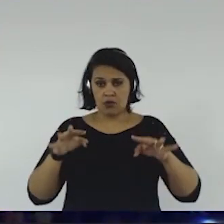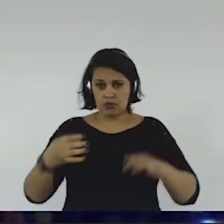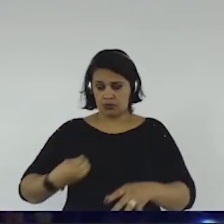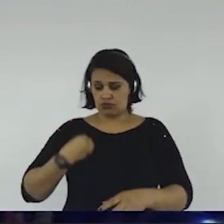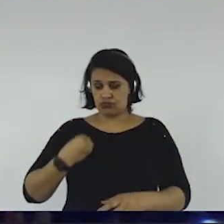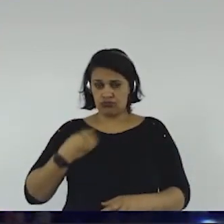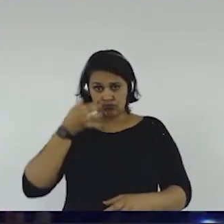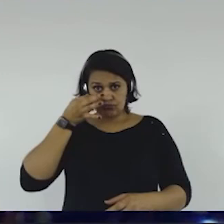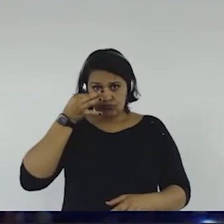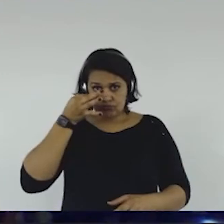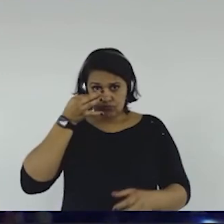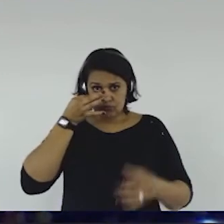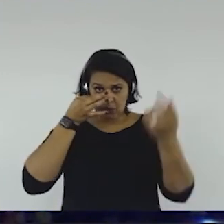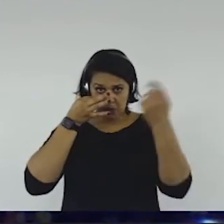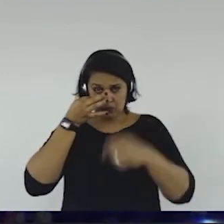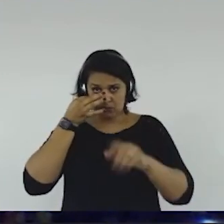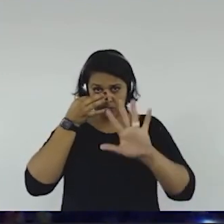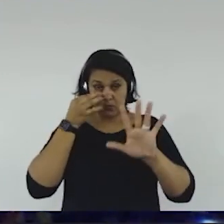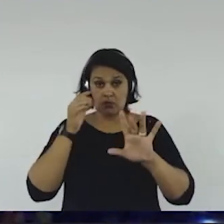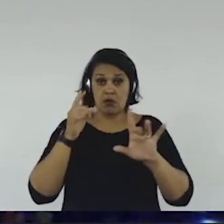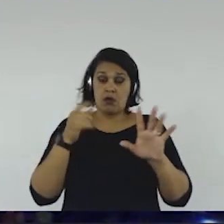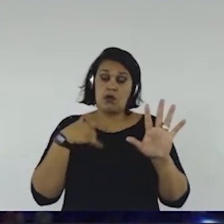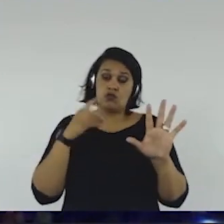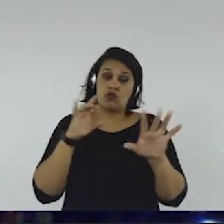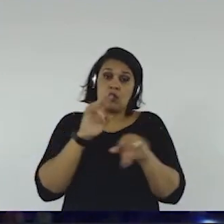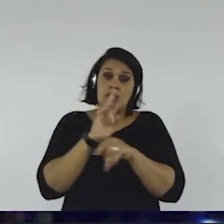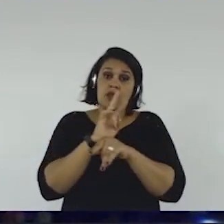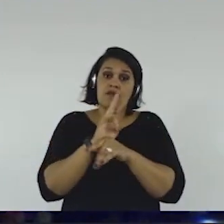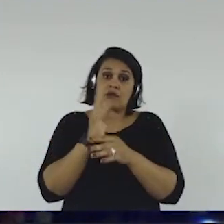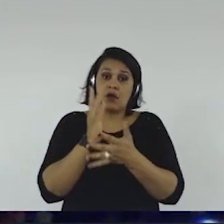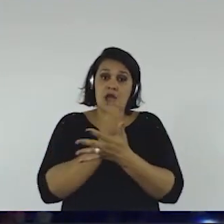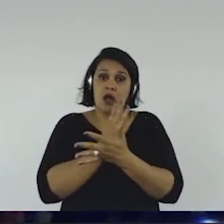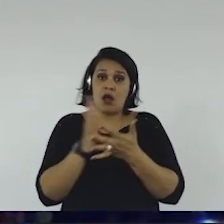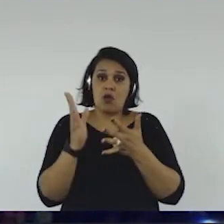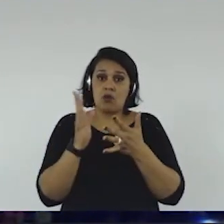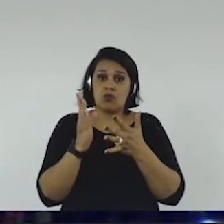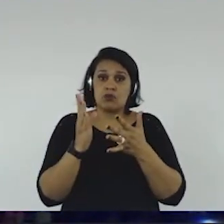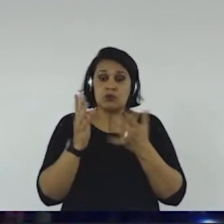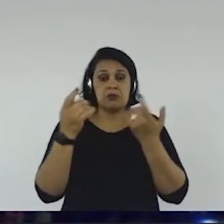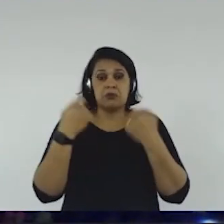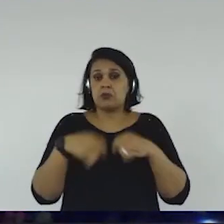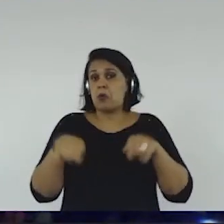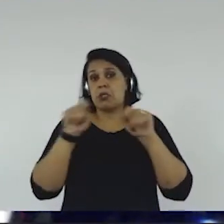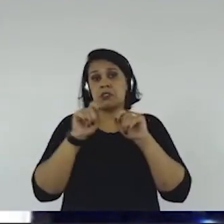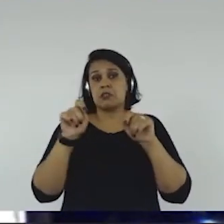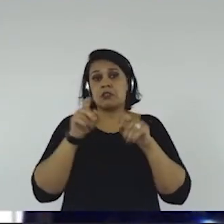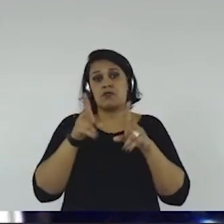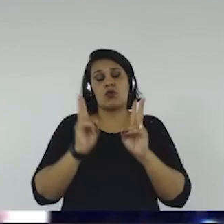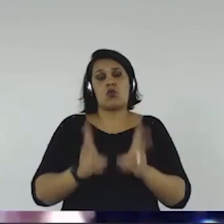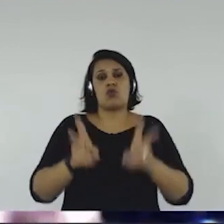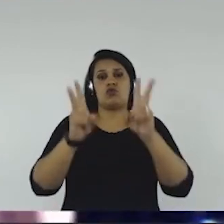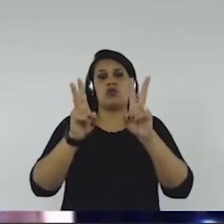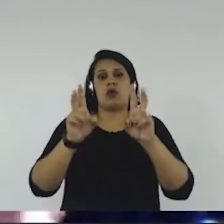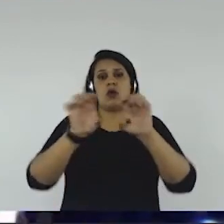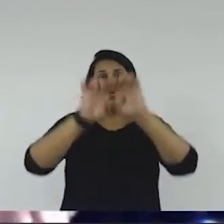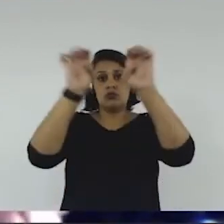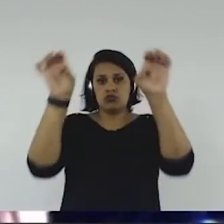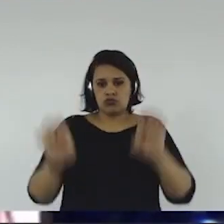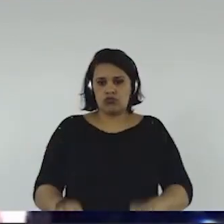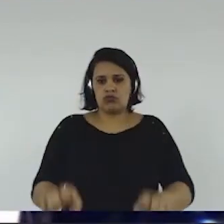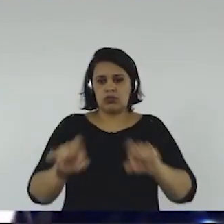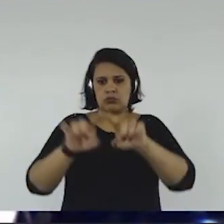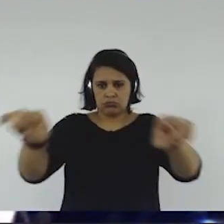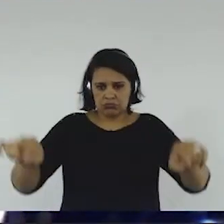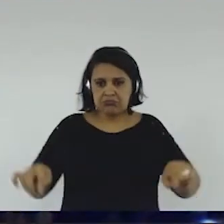que eu defendo é que alguns centros talvez não entendam não ser necessário você manter uma estrutura permanente de sala de